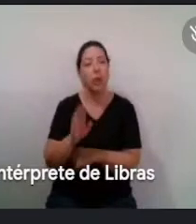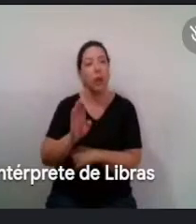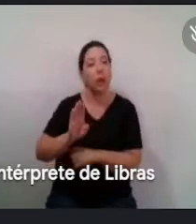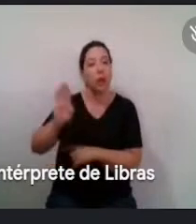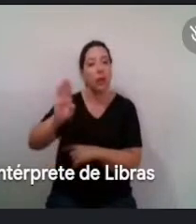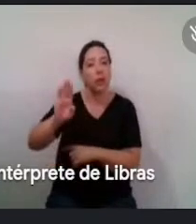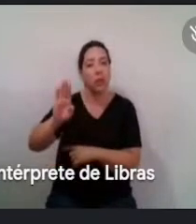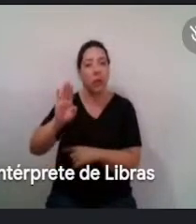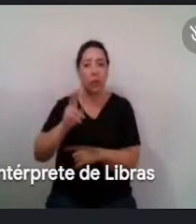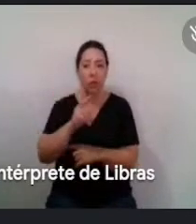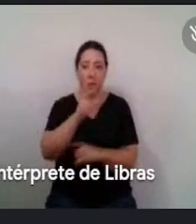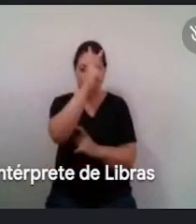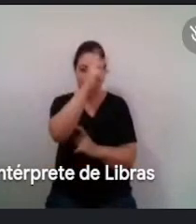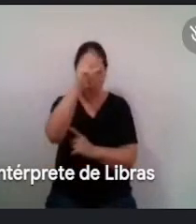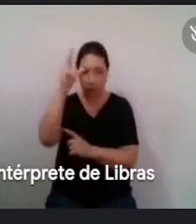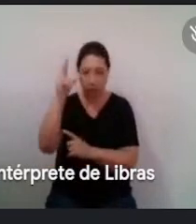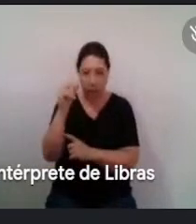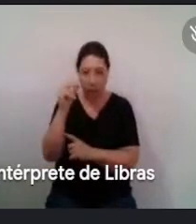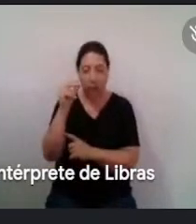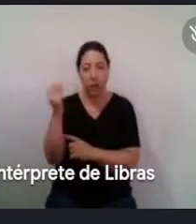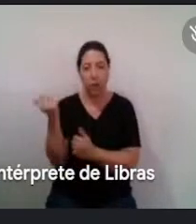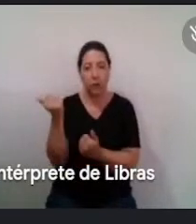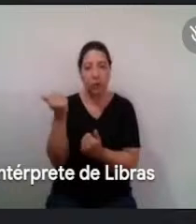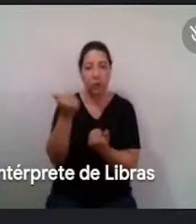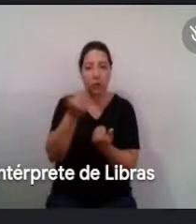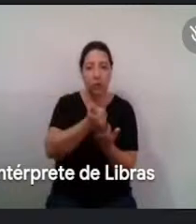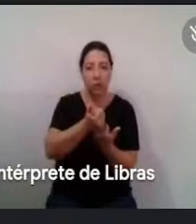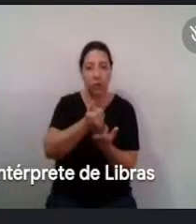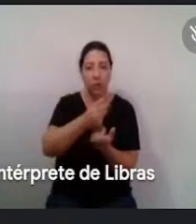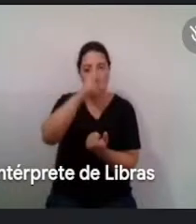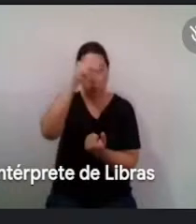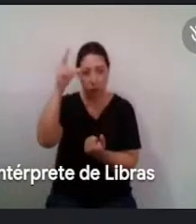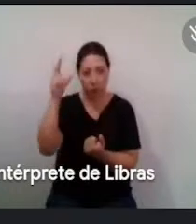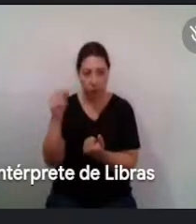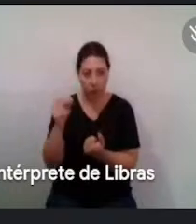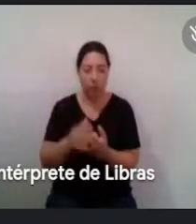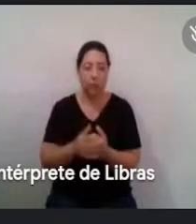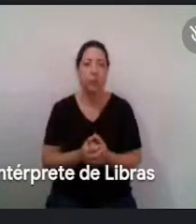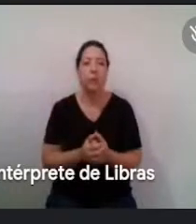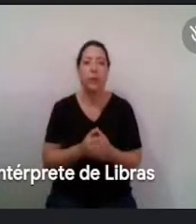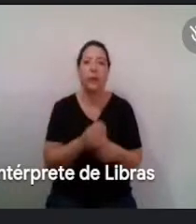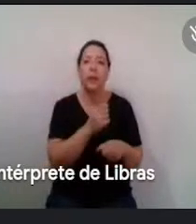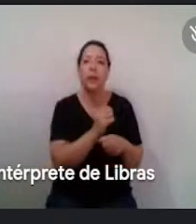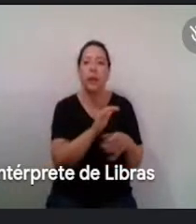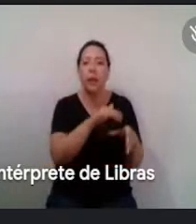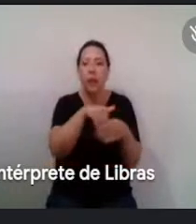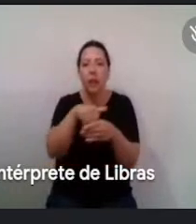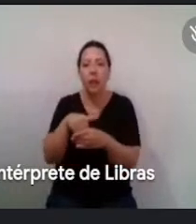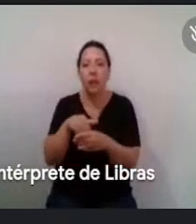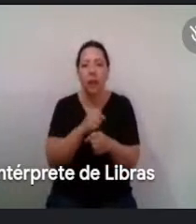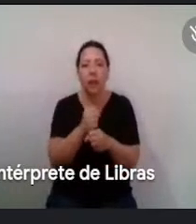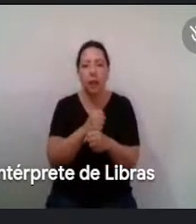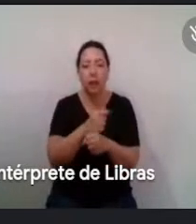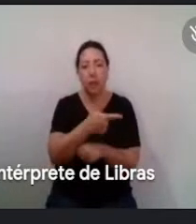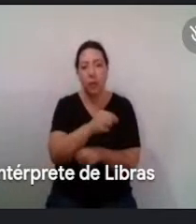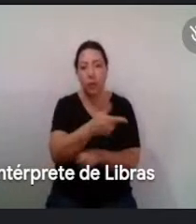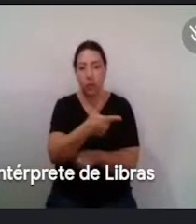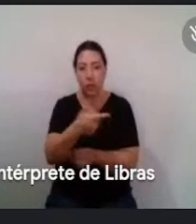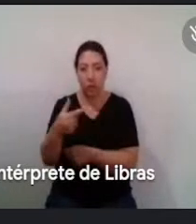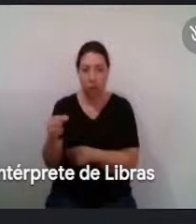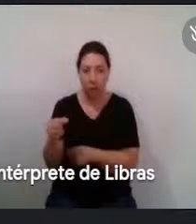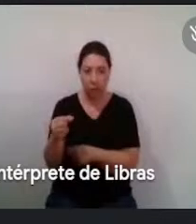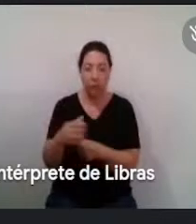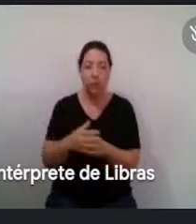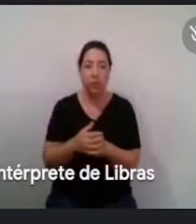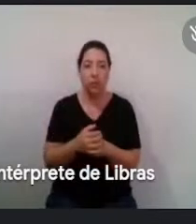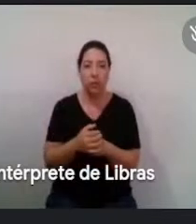vice-prefeito, respectivamente, nas eleições de 2020 do município de P1. A recorrente ajuizou a ação para investigar